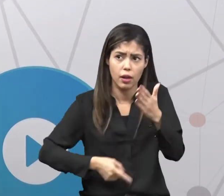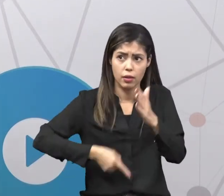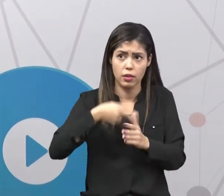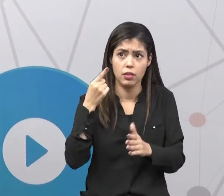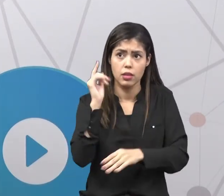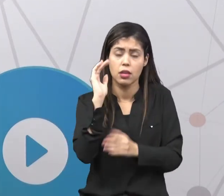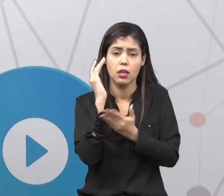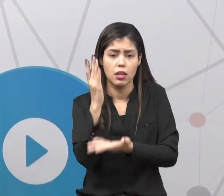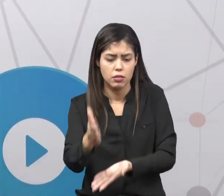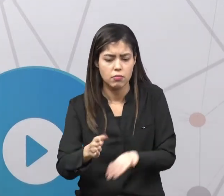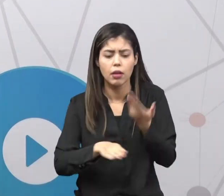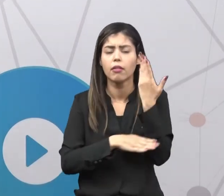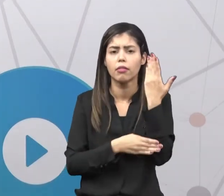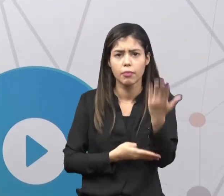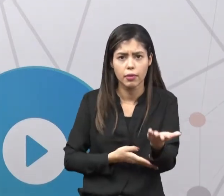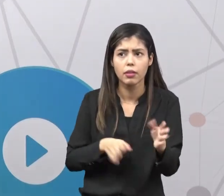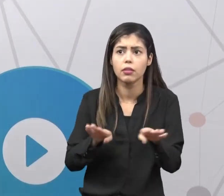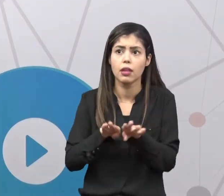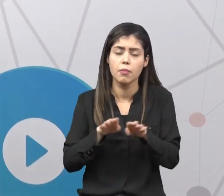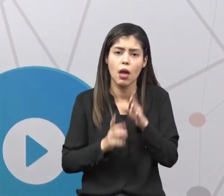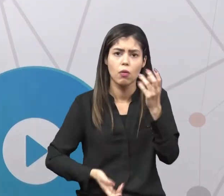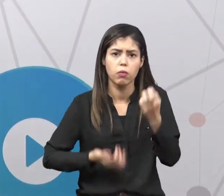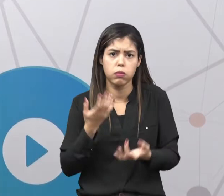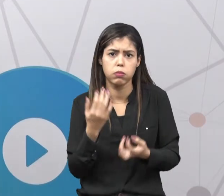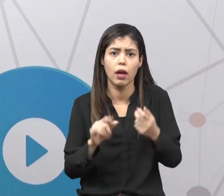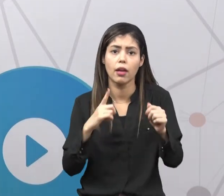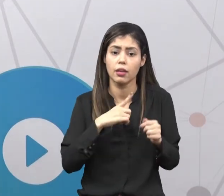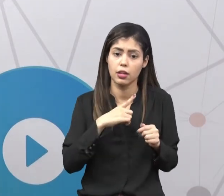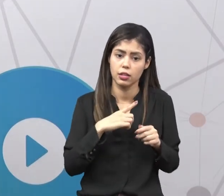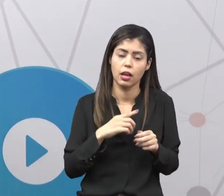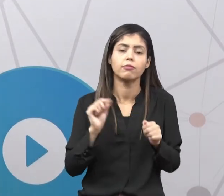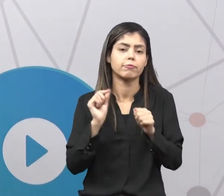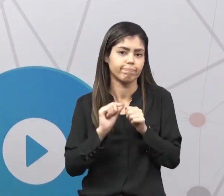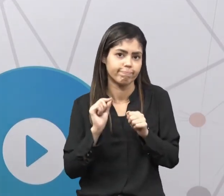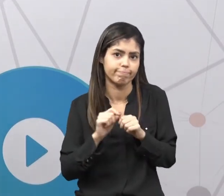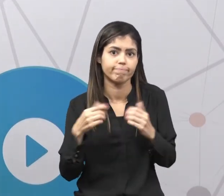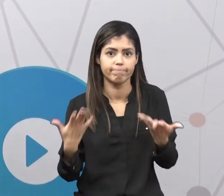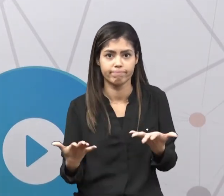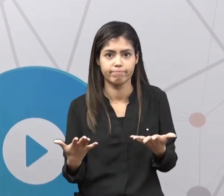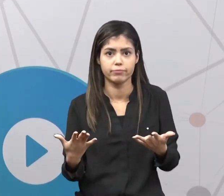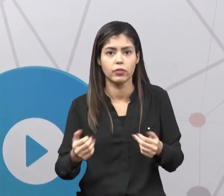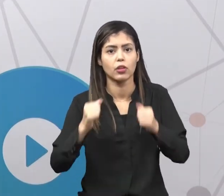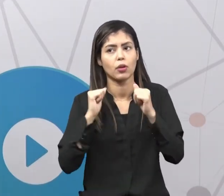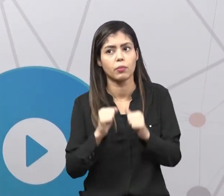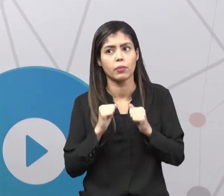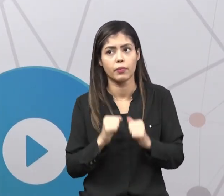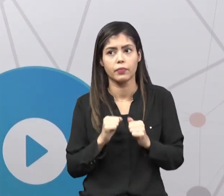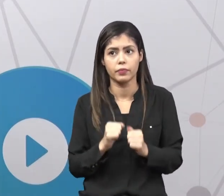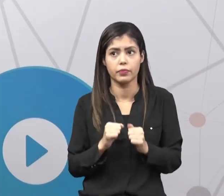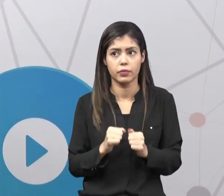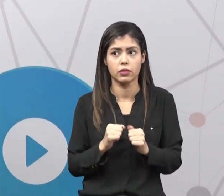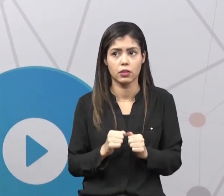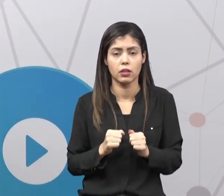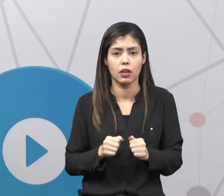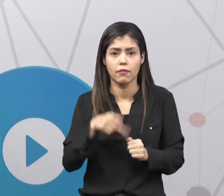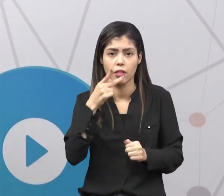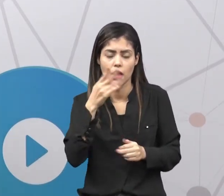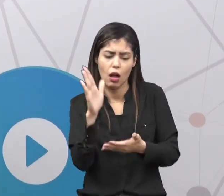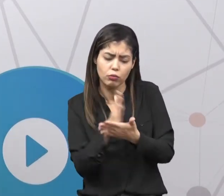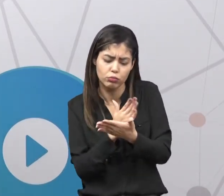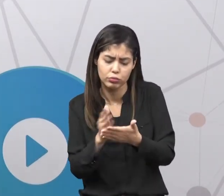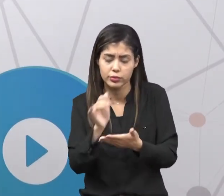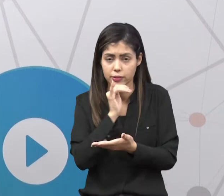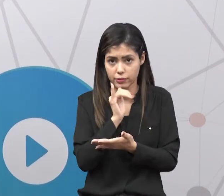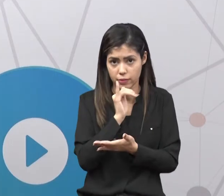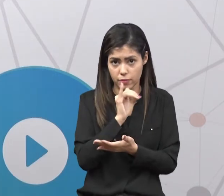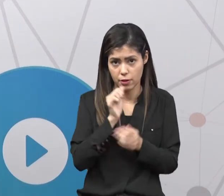o desmatamento, né, e as queimadas, são ações que devem ser feitas. Poder citar alguns exemplos de